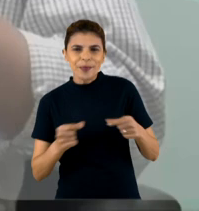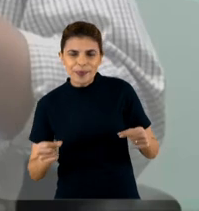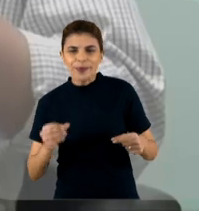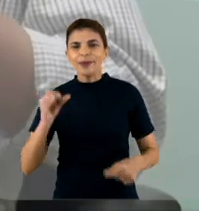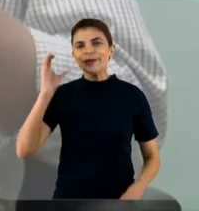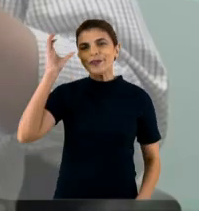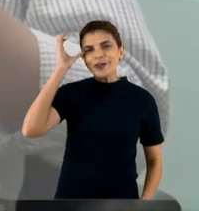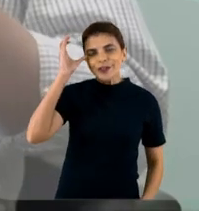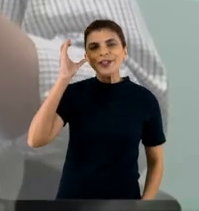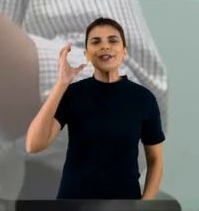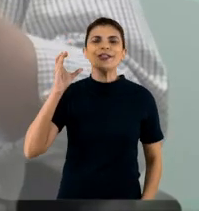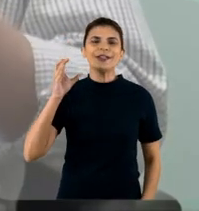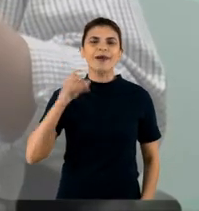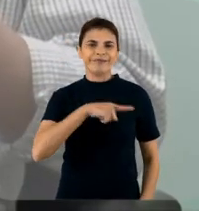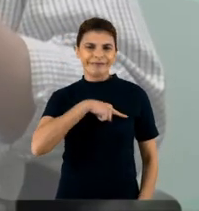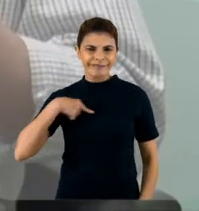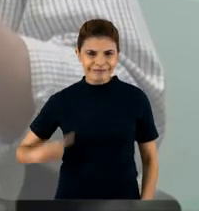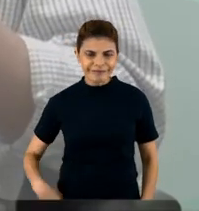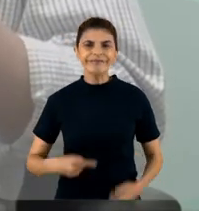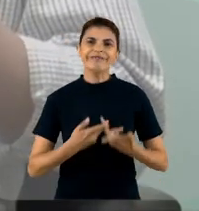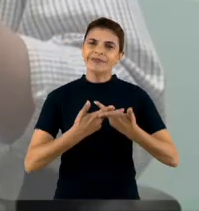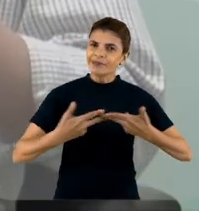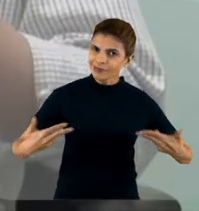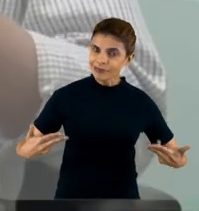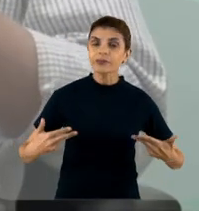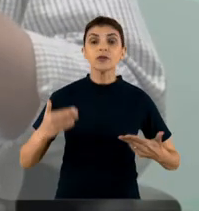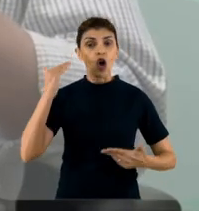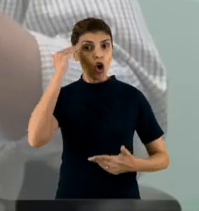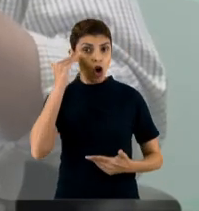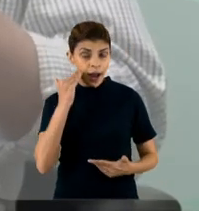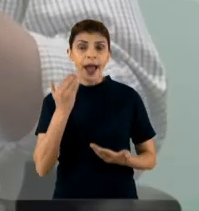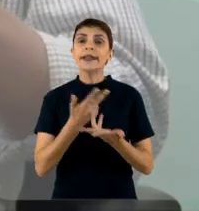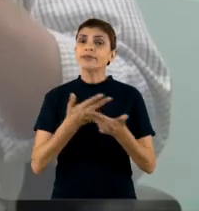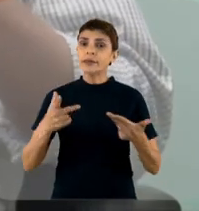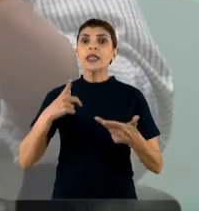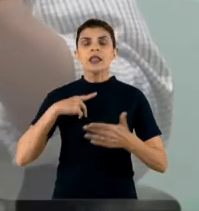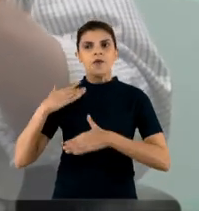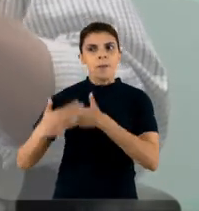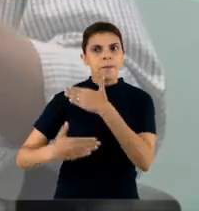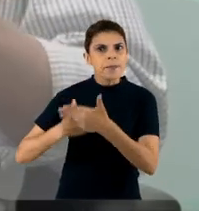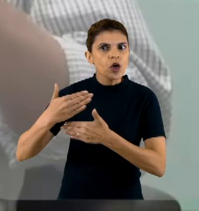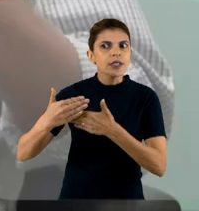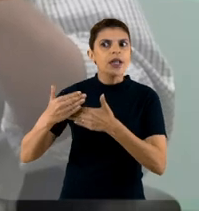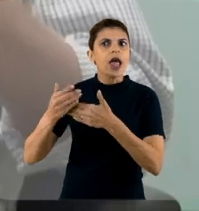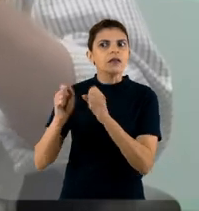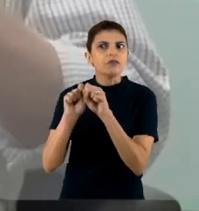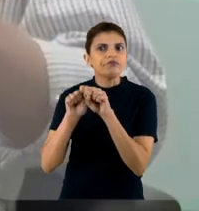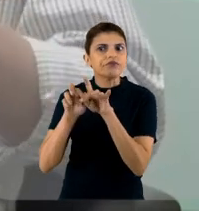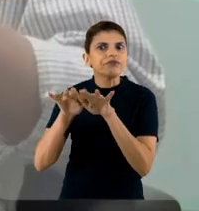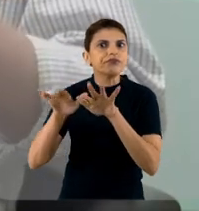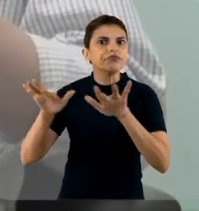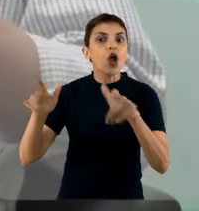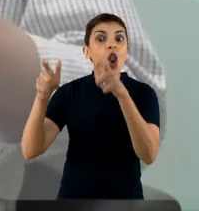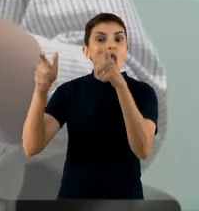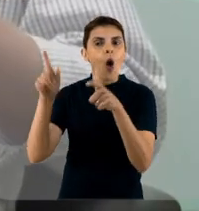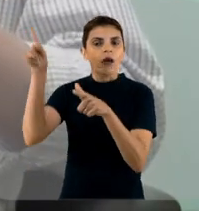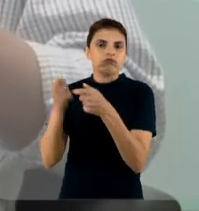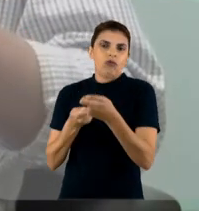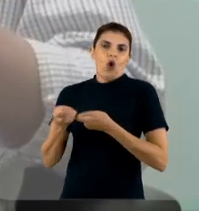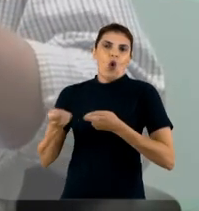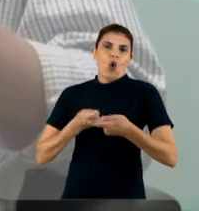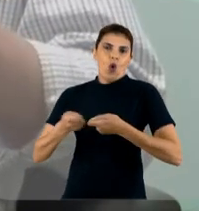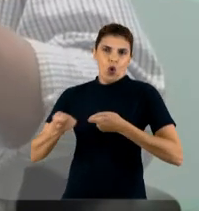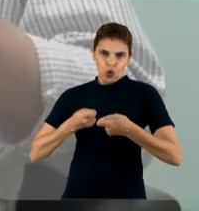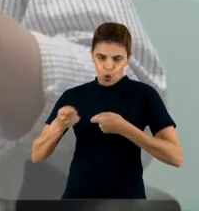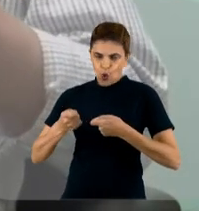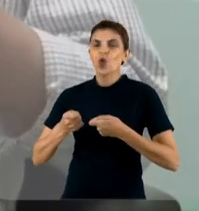verdade, também surgiu com formas graves e também teve um processo de disseminação local que foi